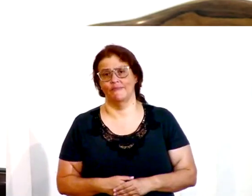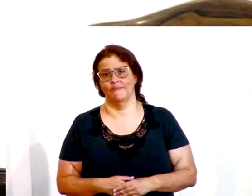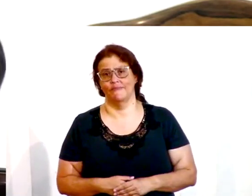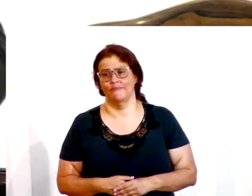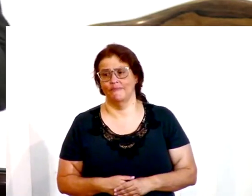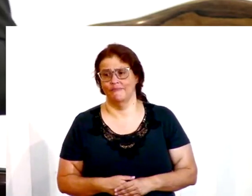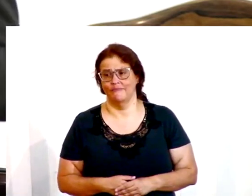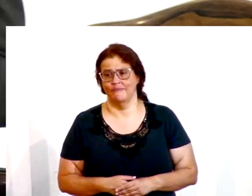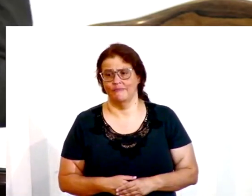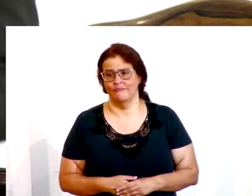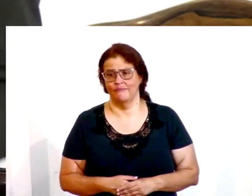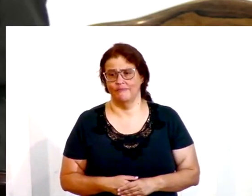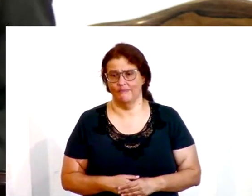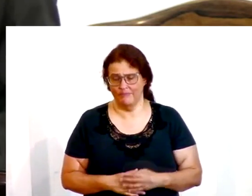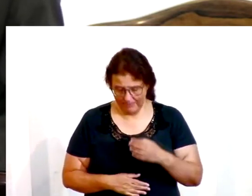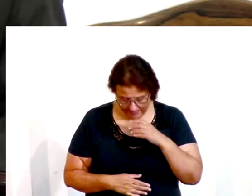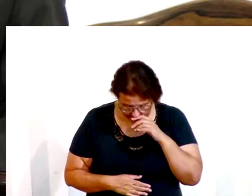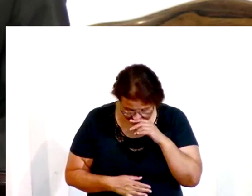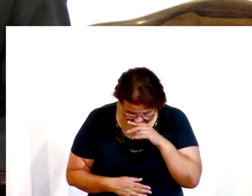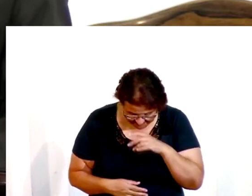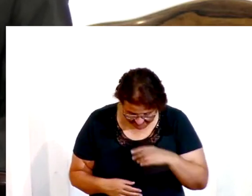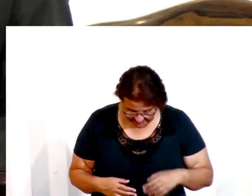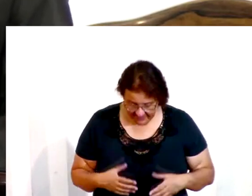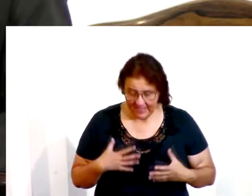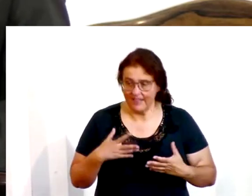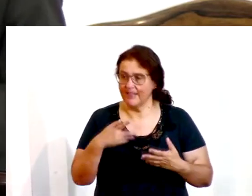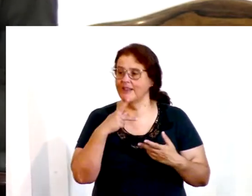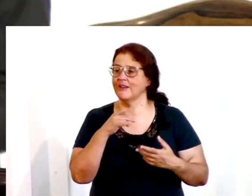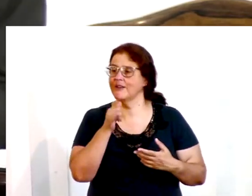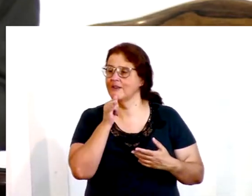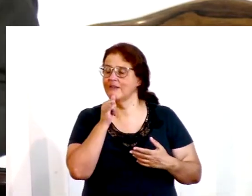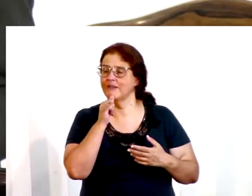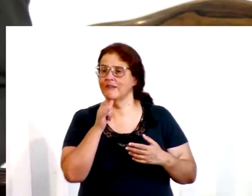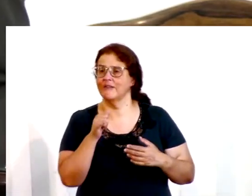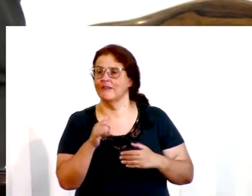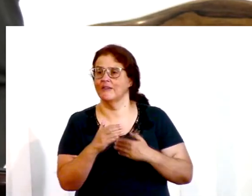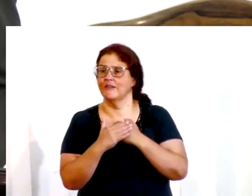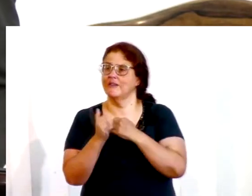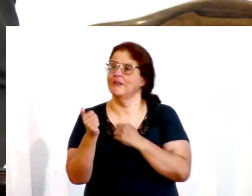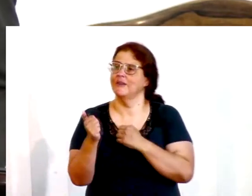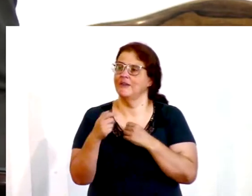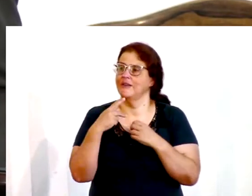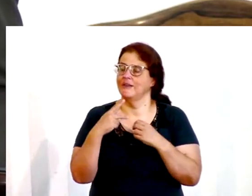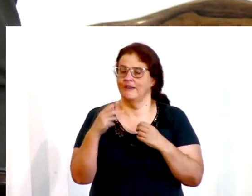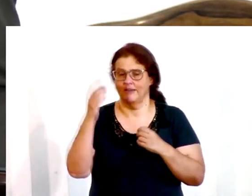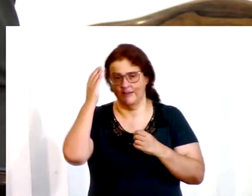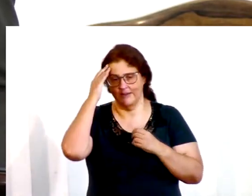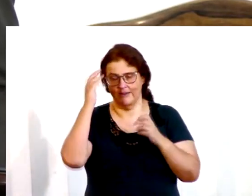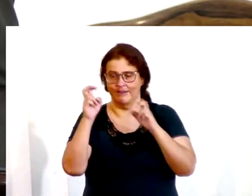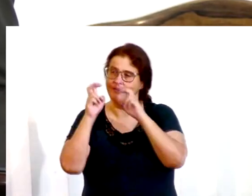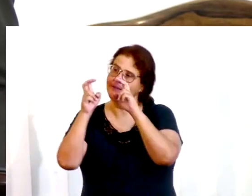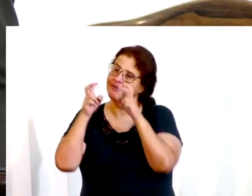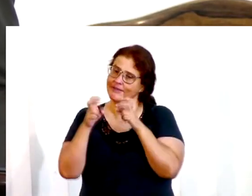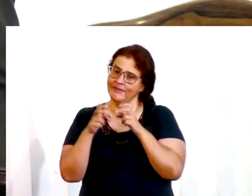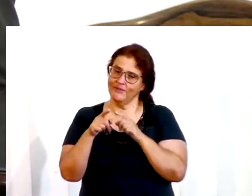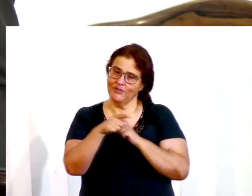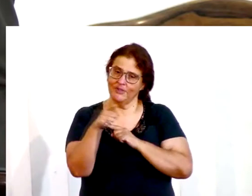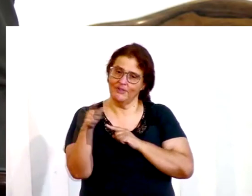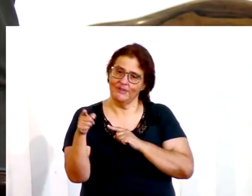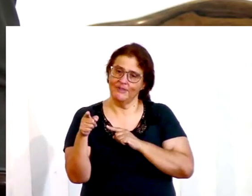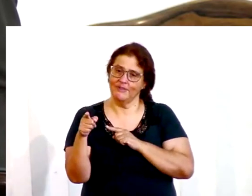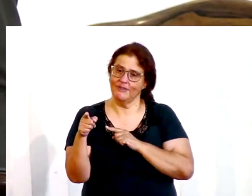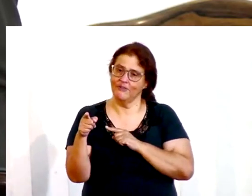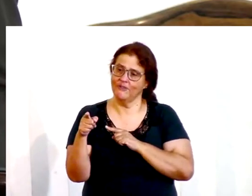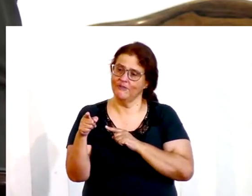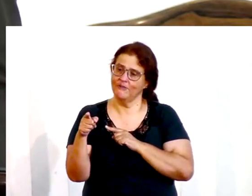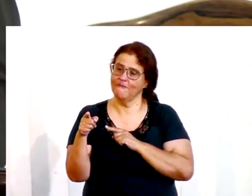mas eu quero chamar a atenção de vocês para o maior exemplo de todos, Cristo Jesus, e